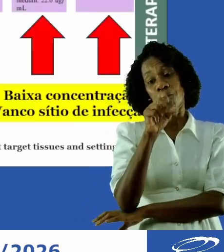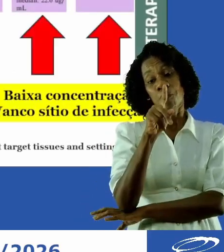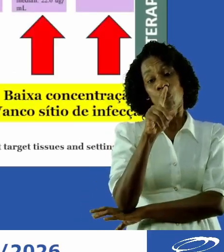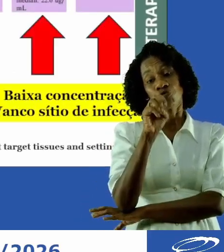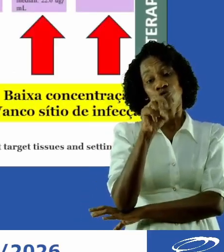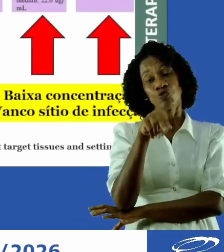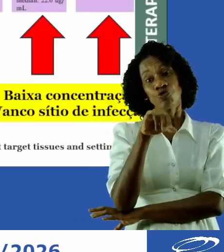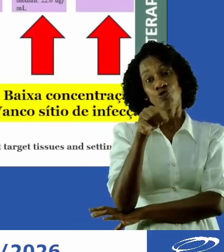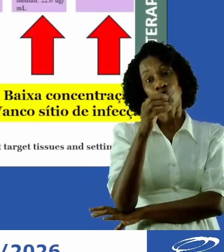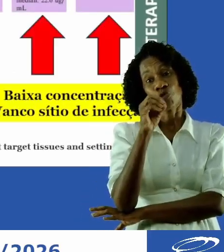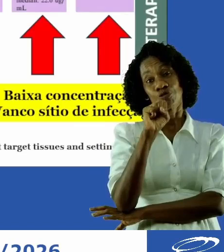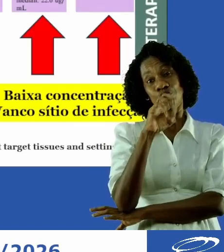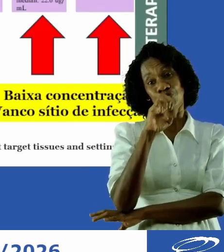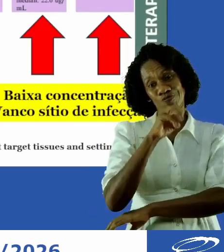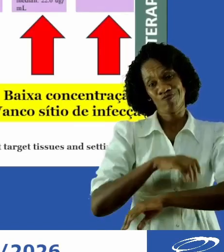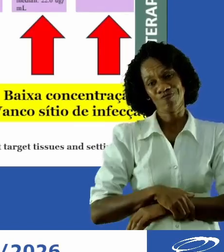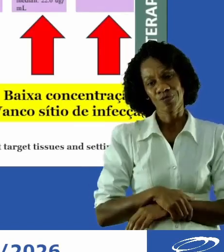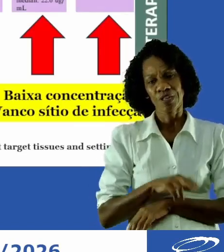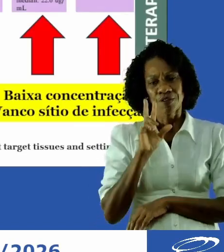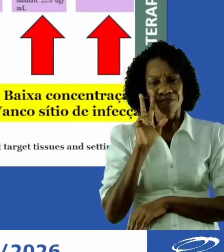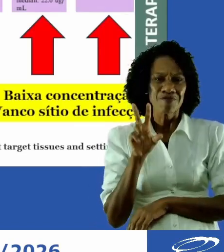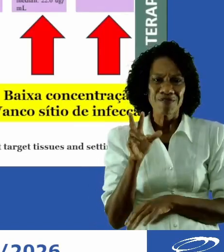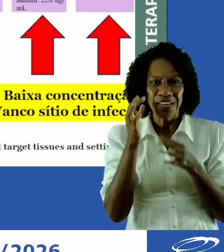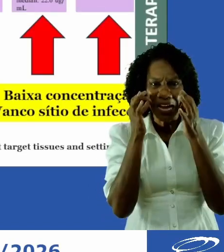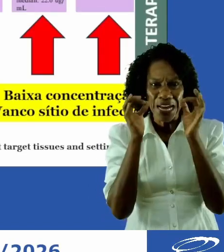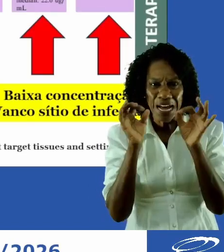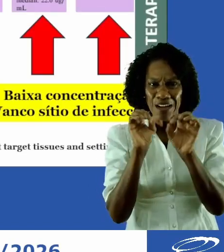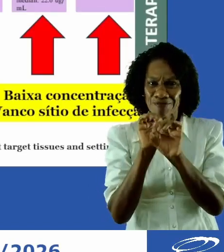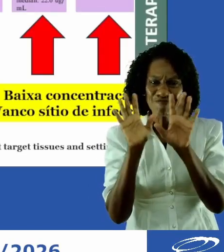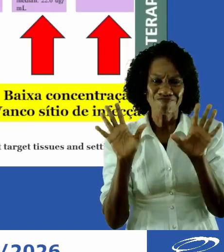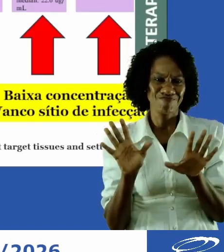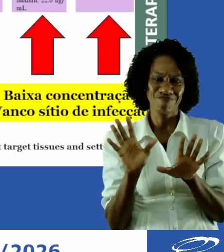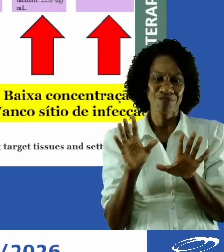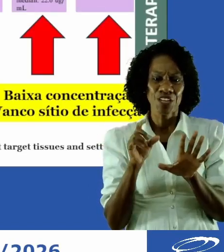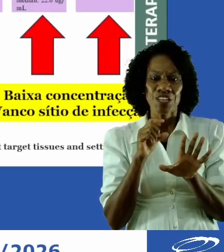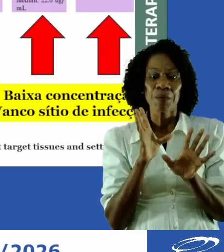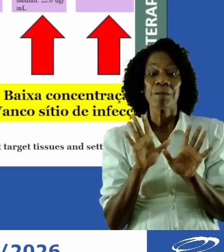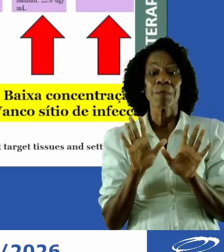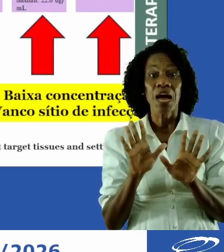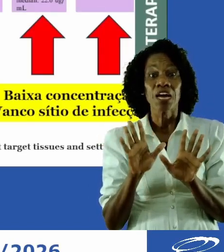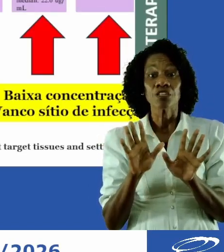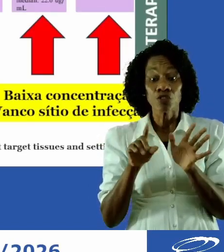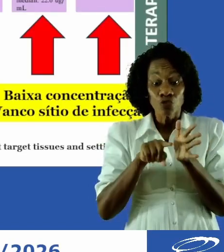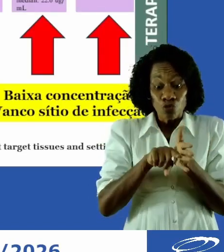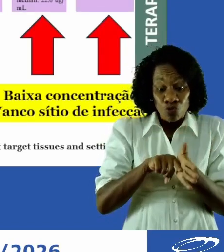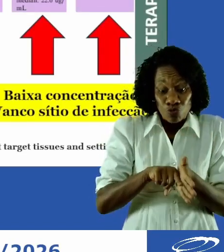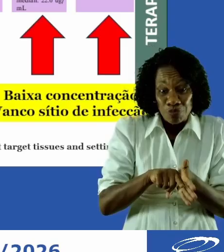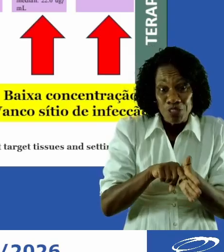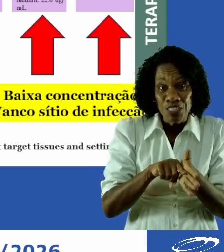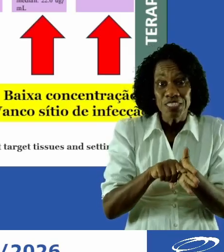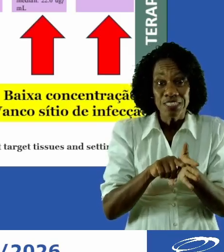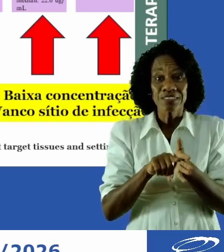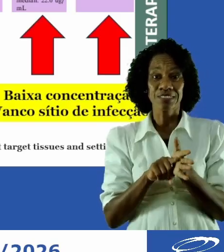E aqui, eu sei que os senhores não conseguem observar isso claramente, mas dá para ver nesse estudo de revisão, que é muito interessante, que a diferença